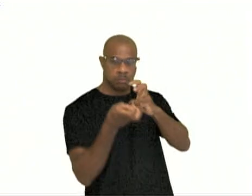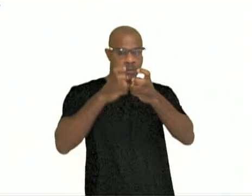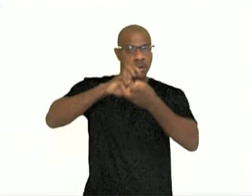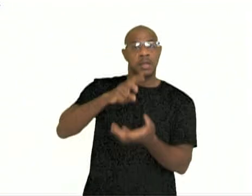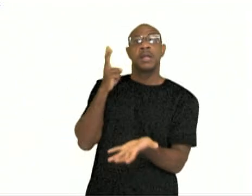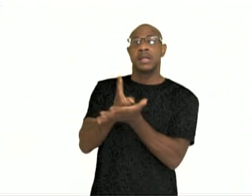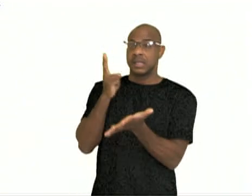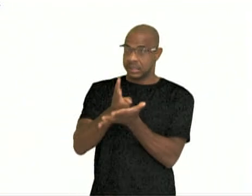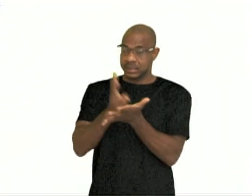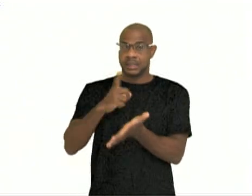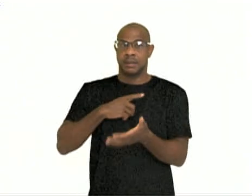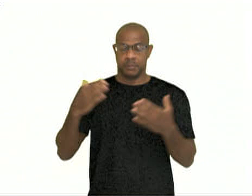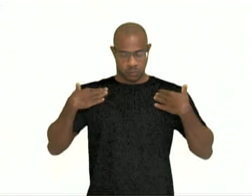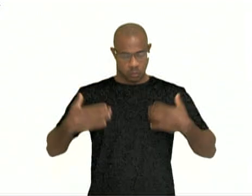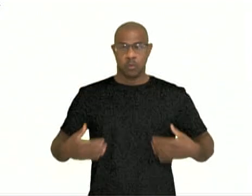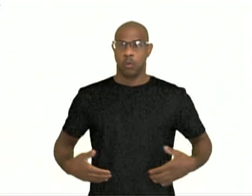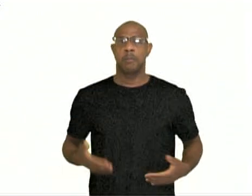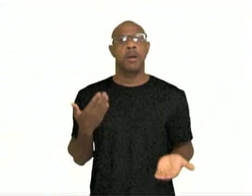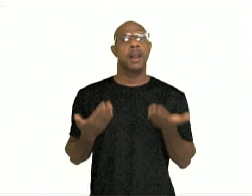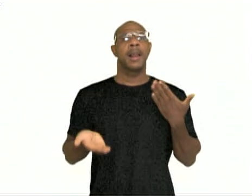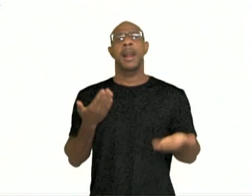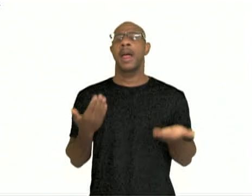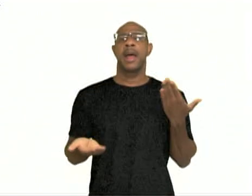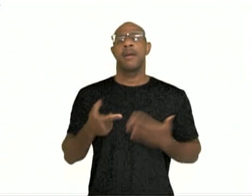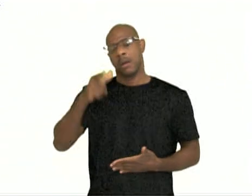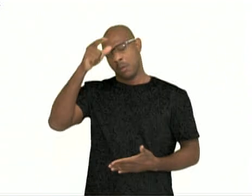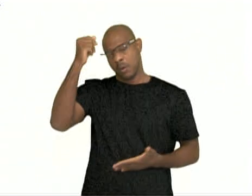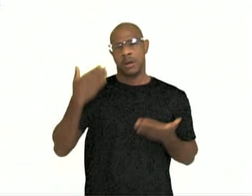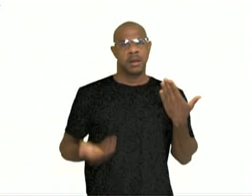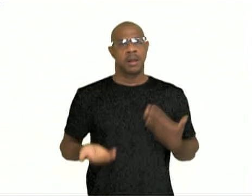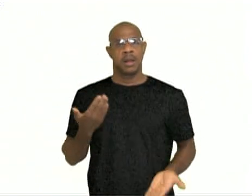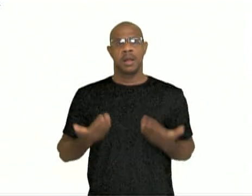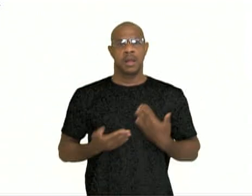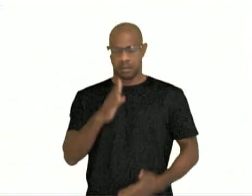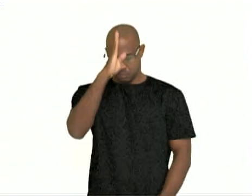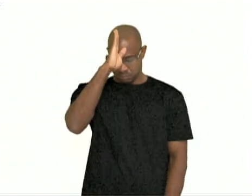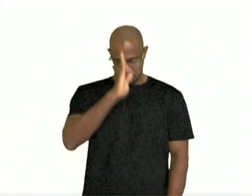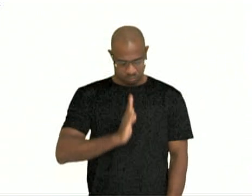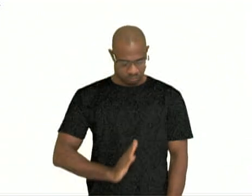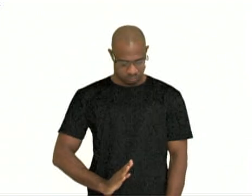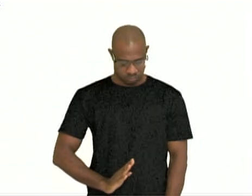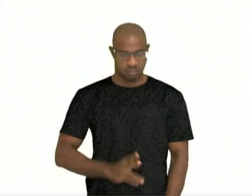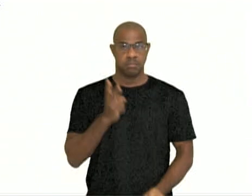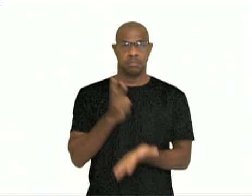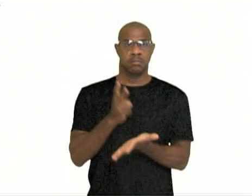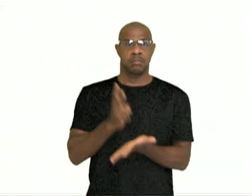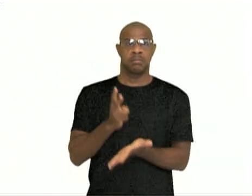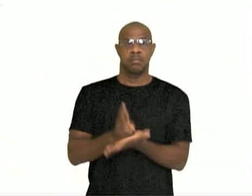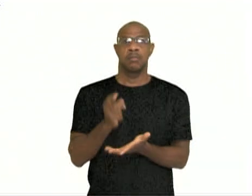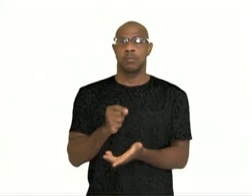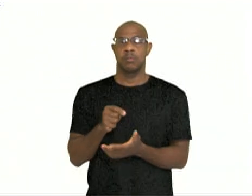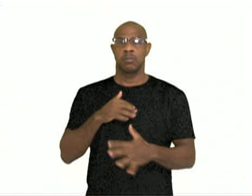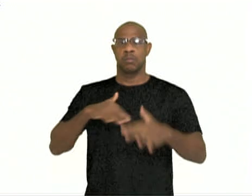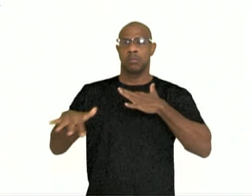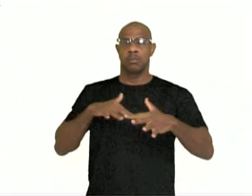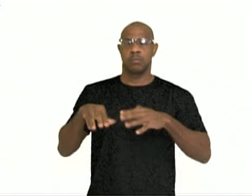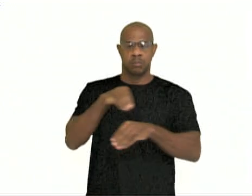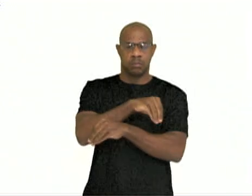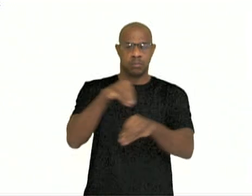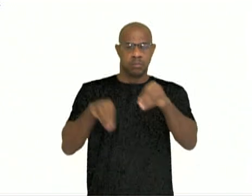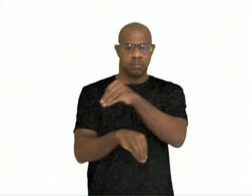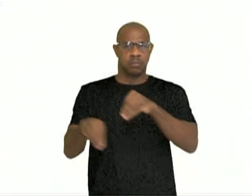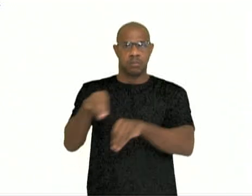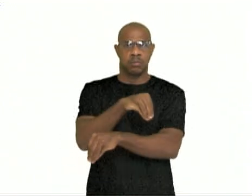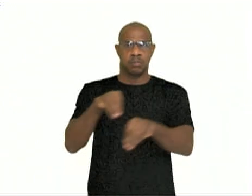mantém o corpo relaxado e o centro de gravidade em constante deslocamento. Complicado